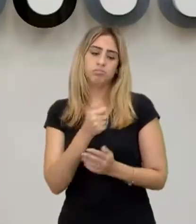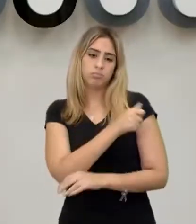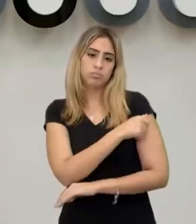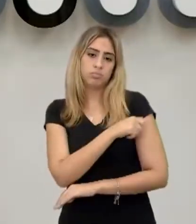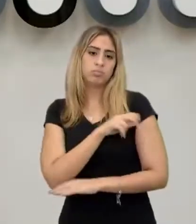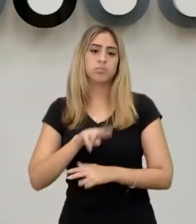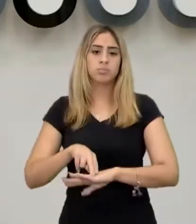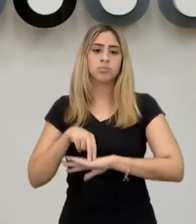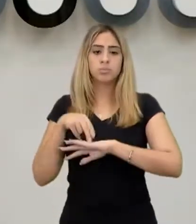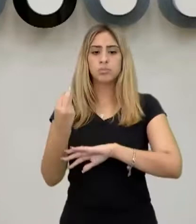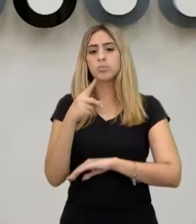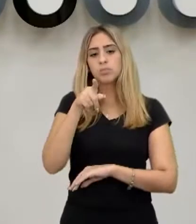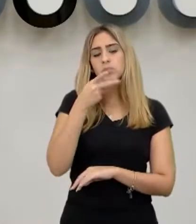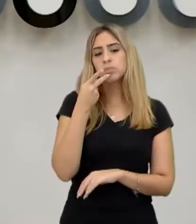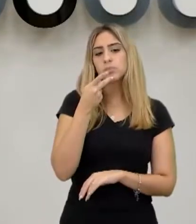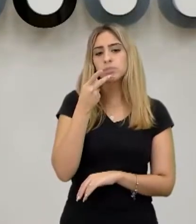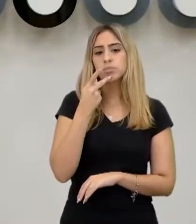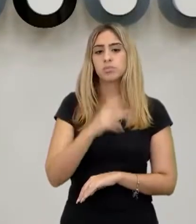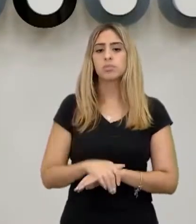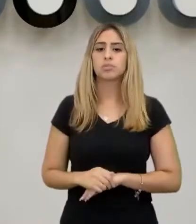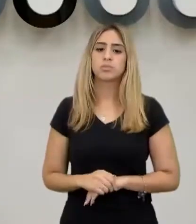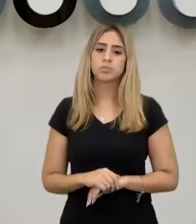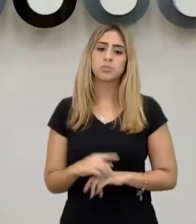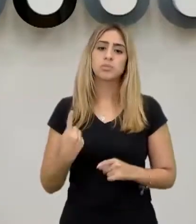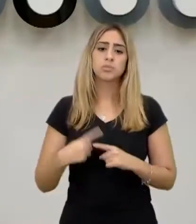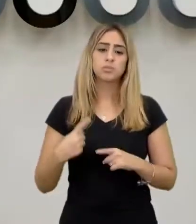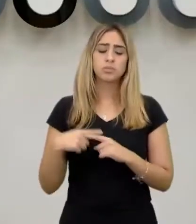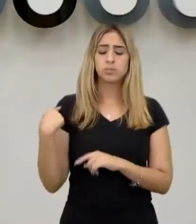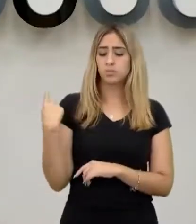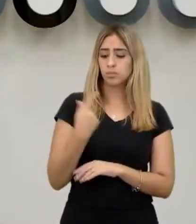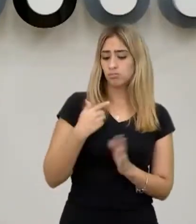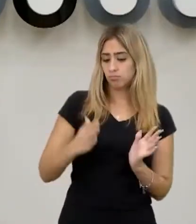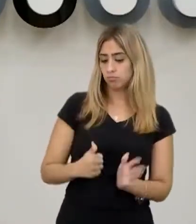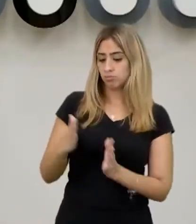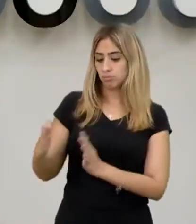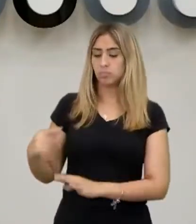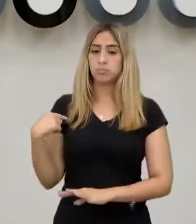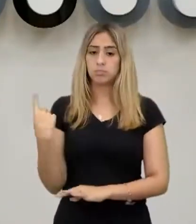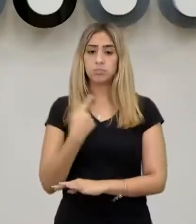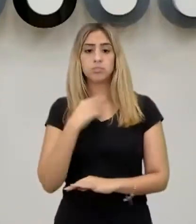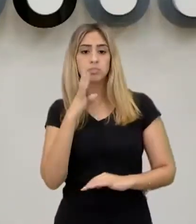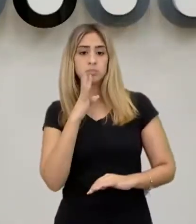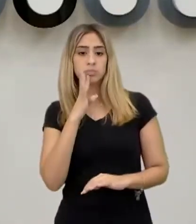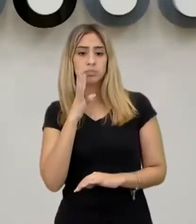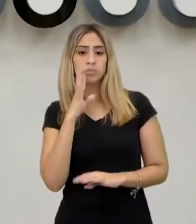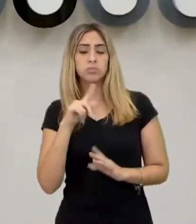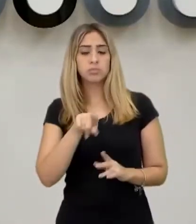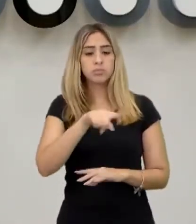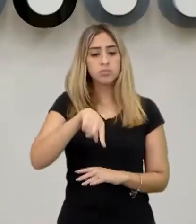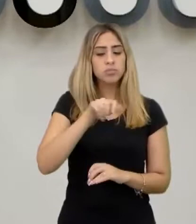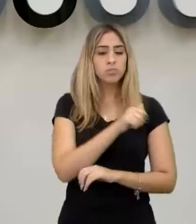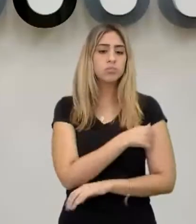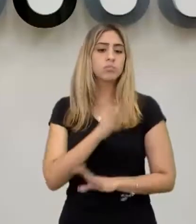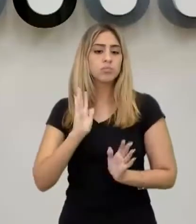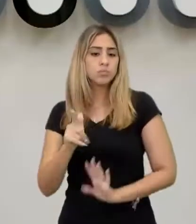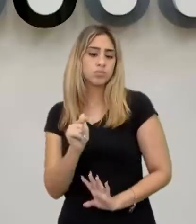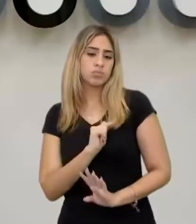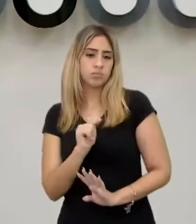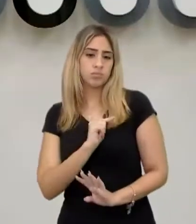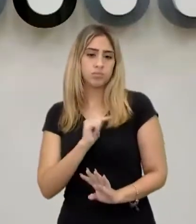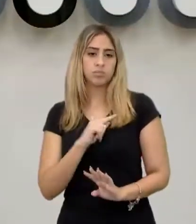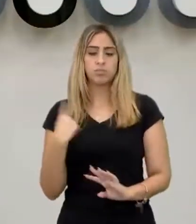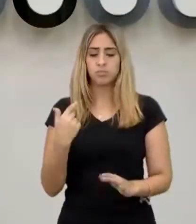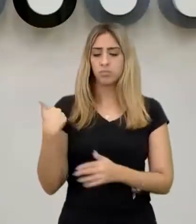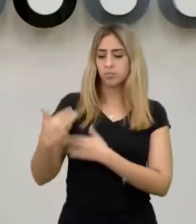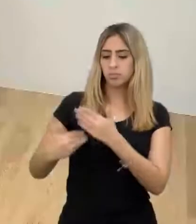estudante protagonista, como você falou, não é, Jana? Isso. Porque parte, né, dos conhecimentos que os estudantes já possuem na